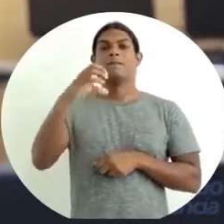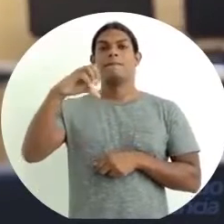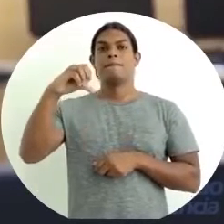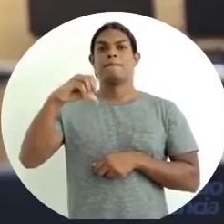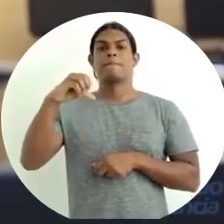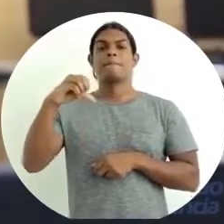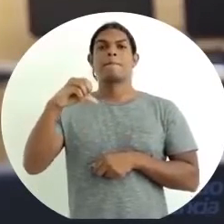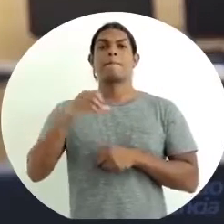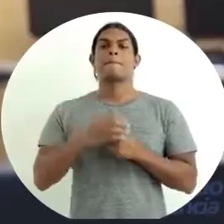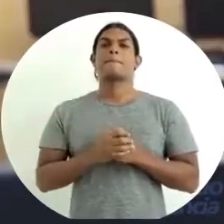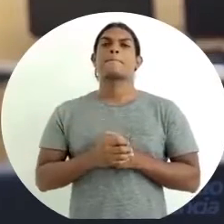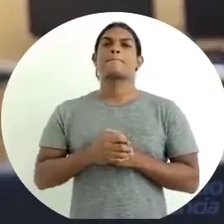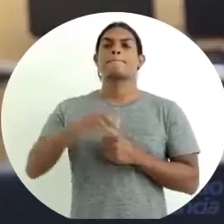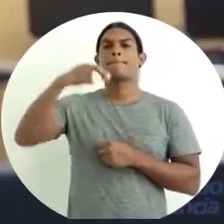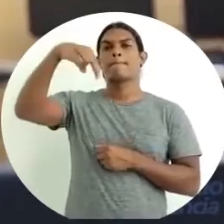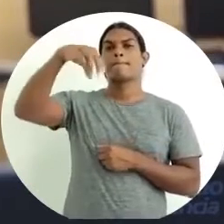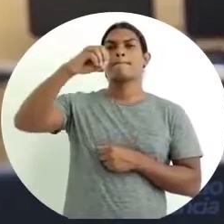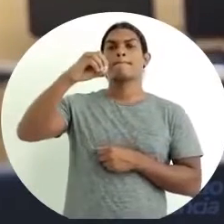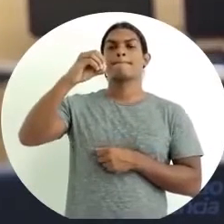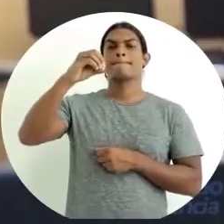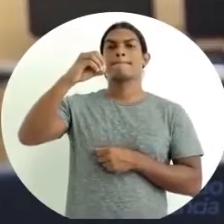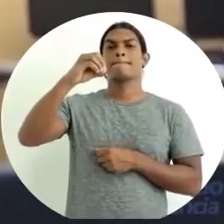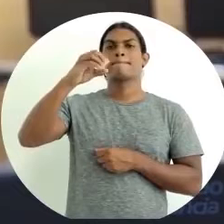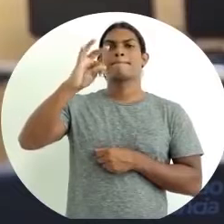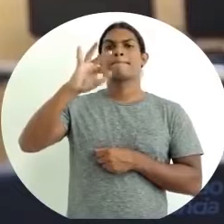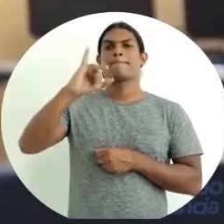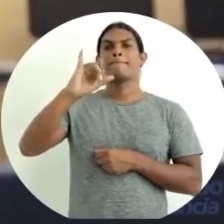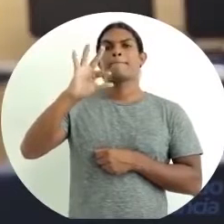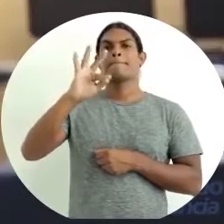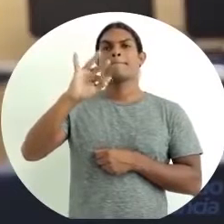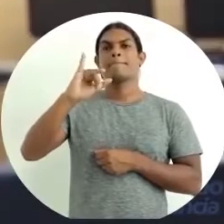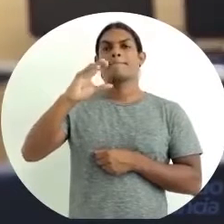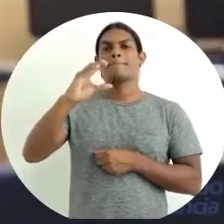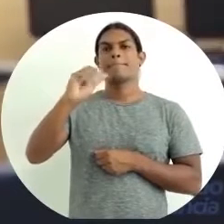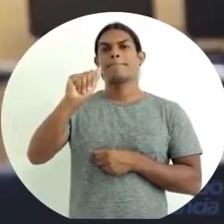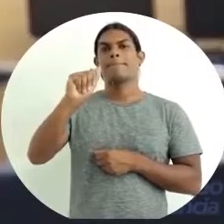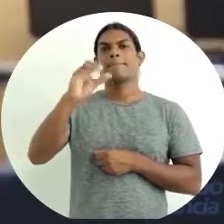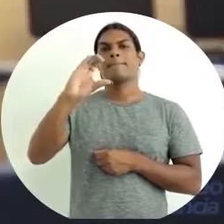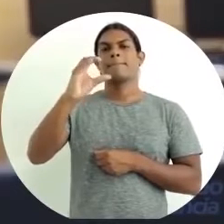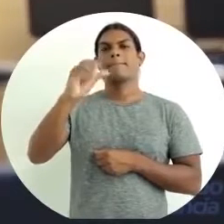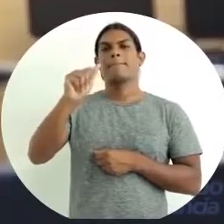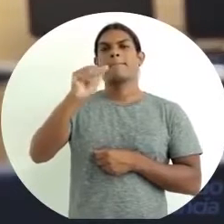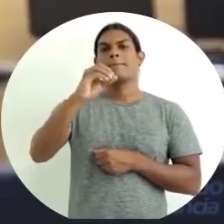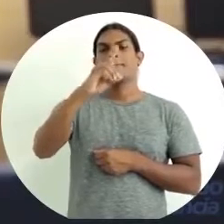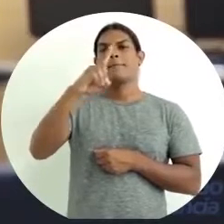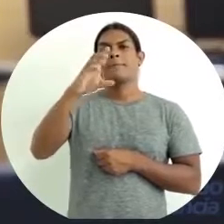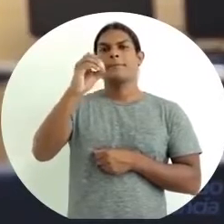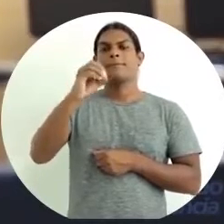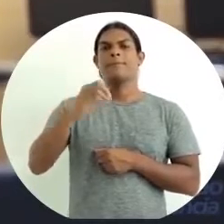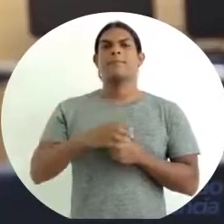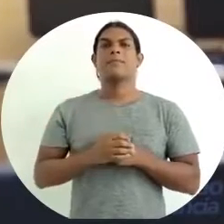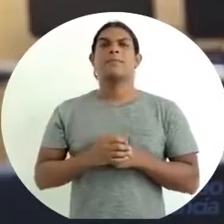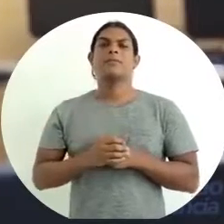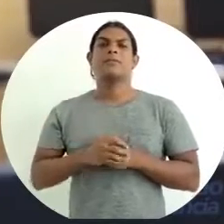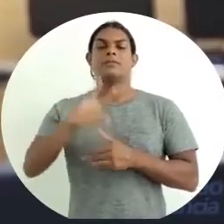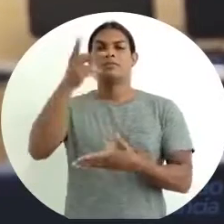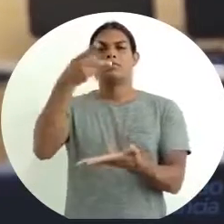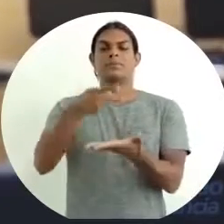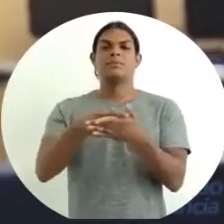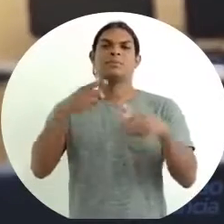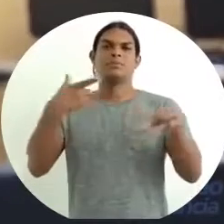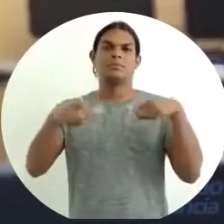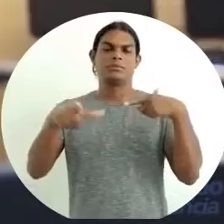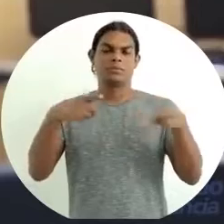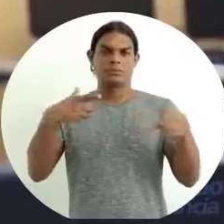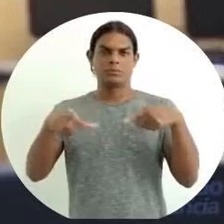dos acidentes do trabalho e de doenças ocupacionais, doenças do trabalho e doenças profissionais. É uma obrigação do